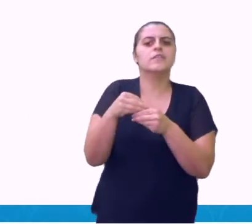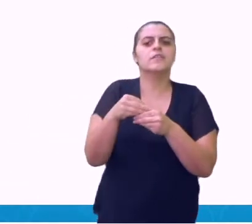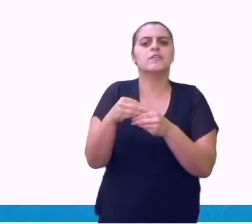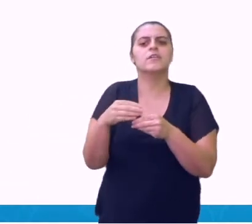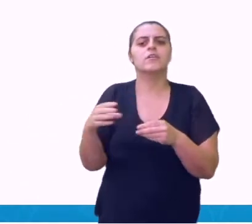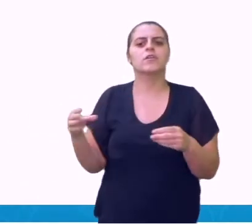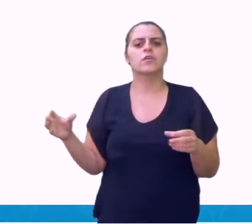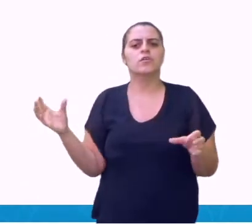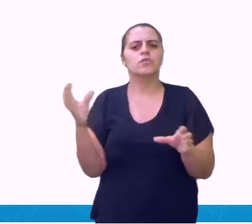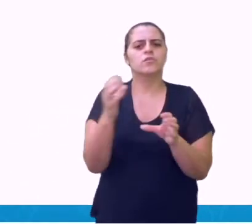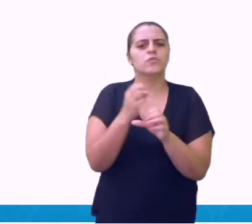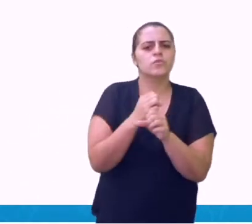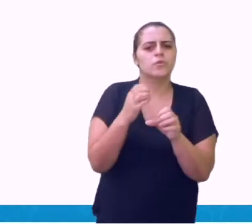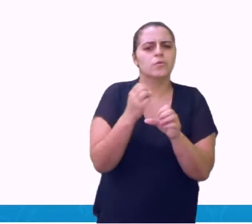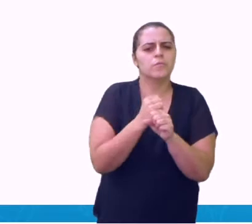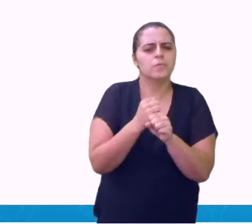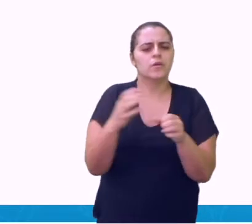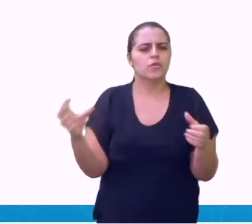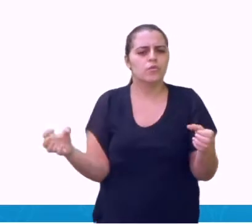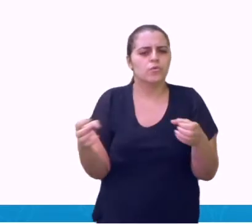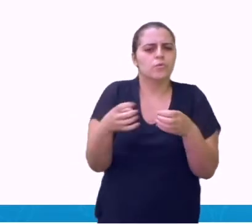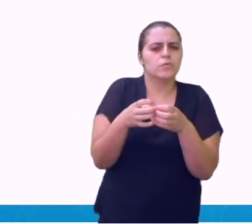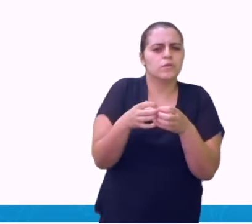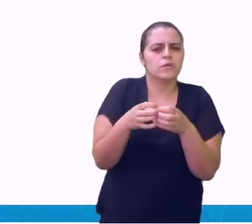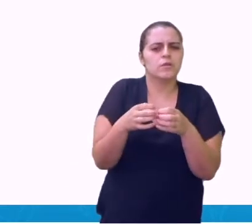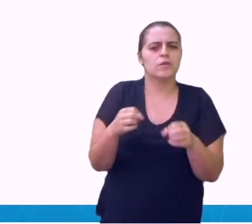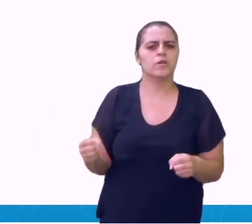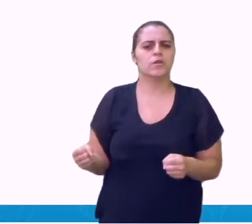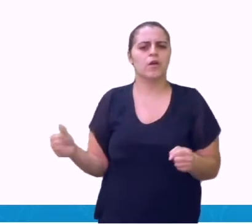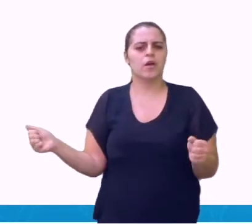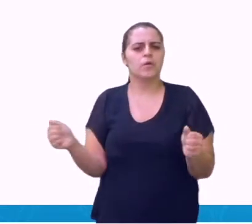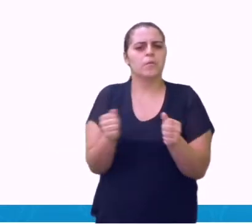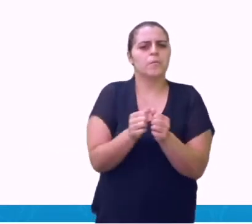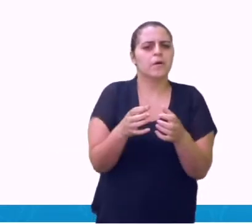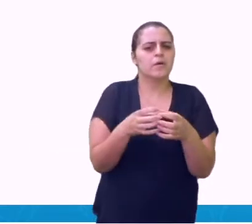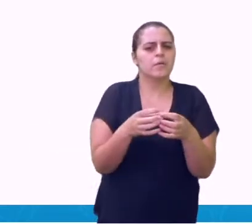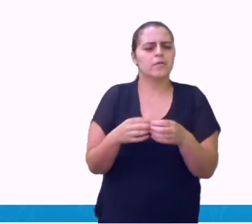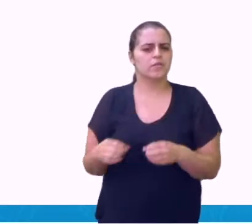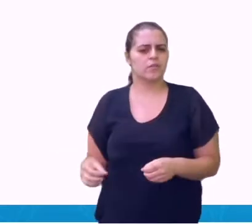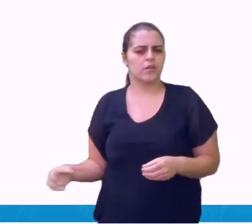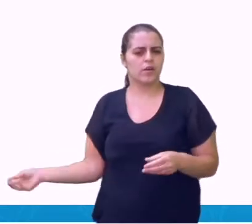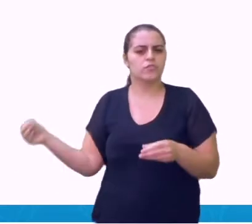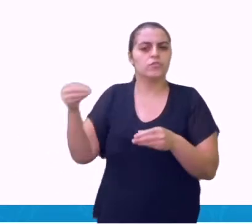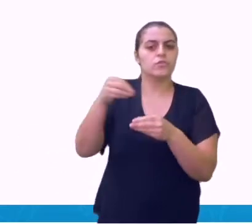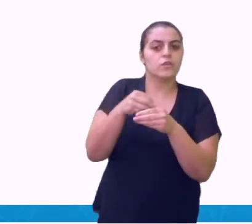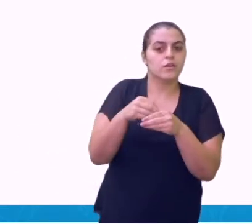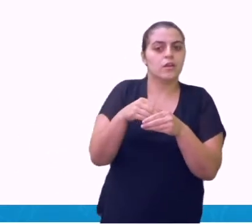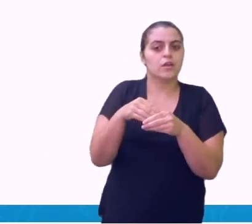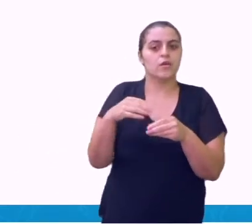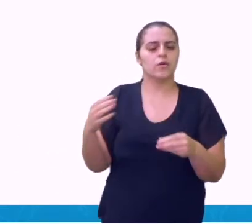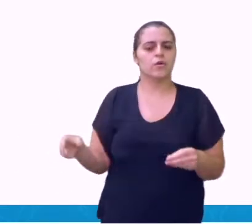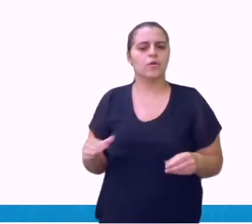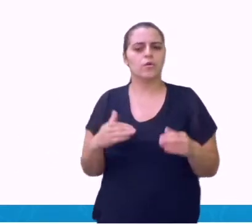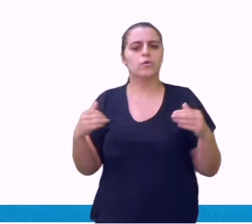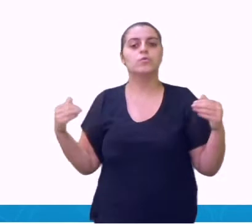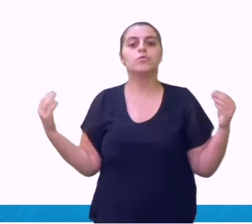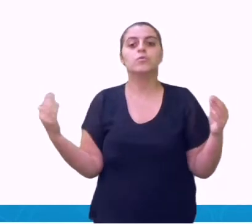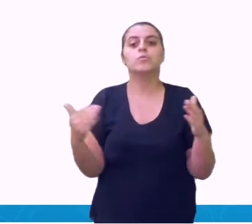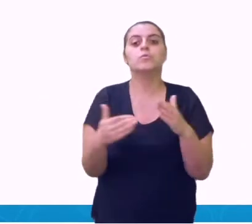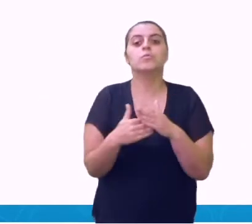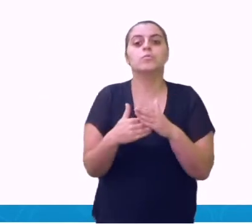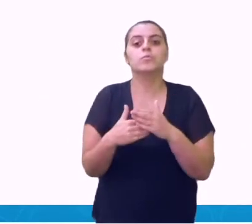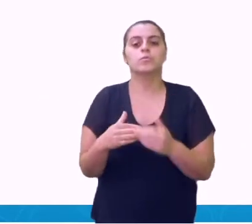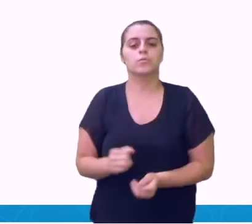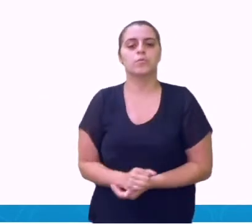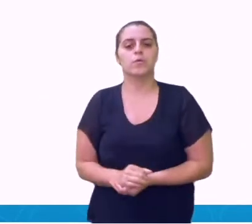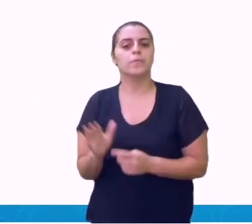acrescentar, somar, juntar, agrupar, adicionar ou total.